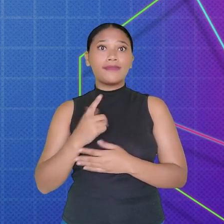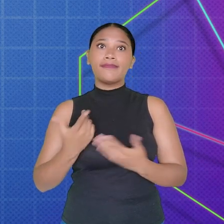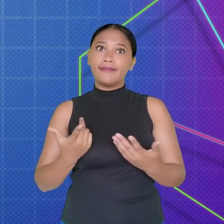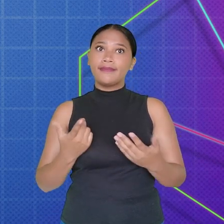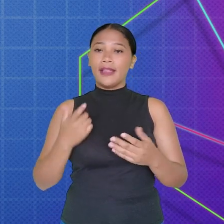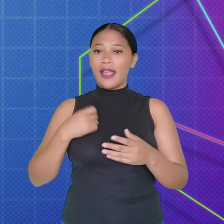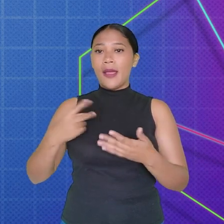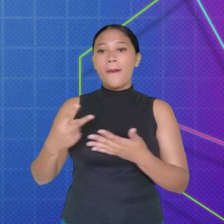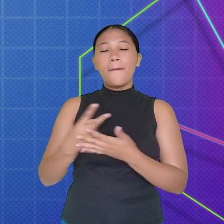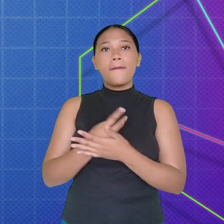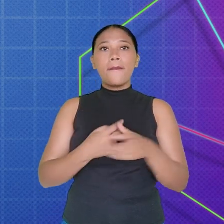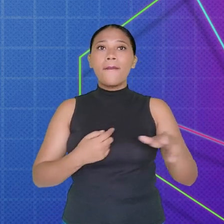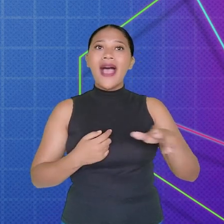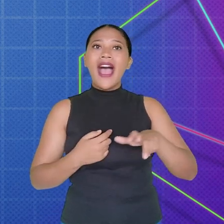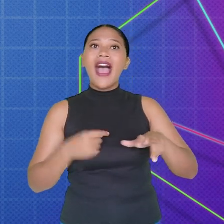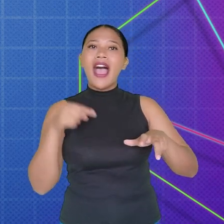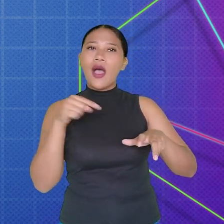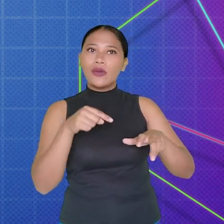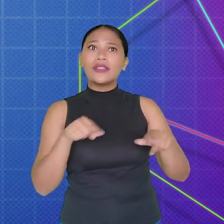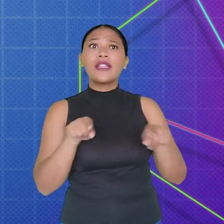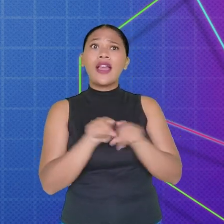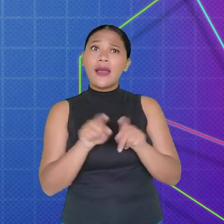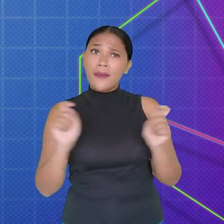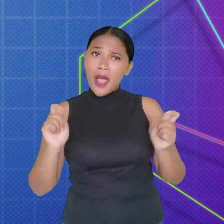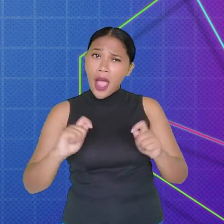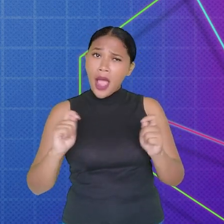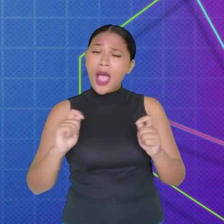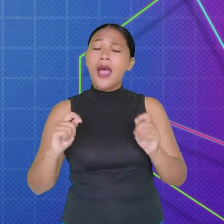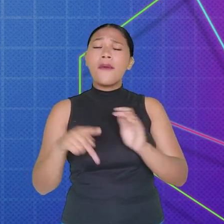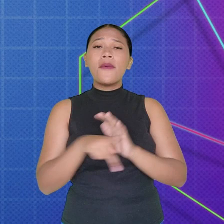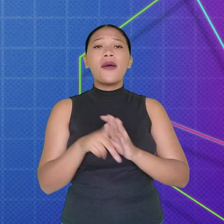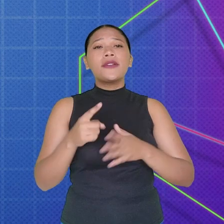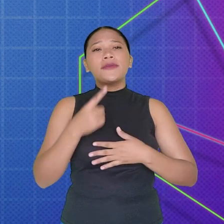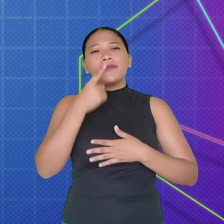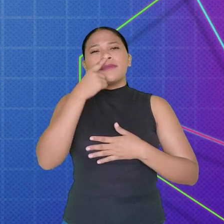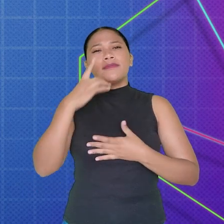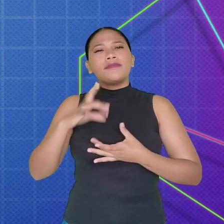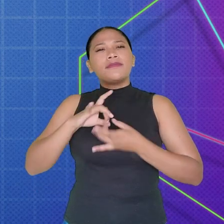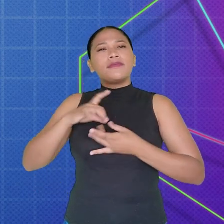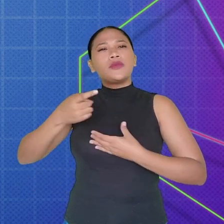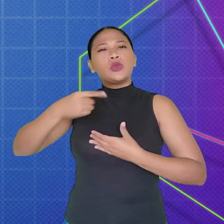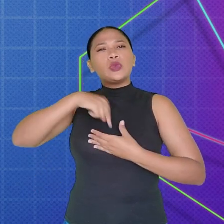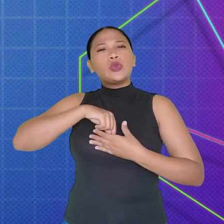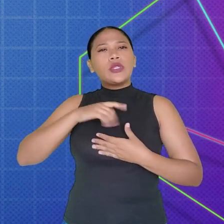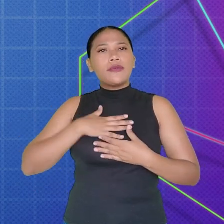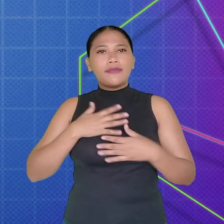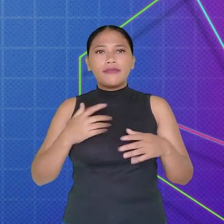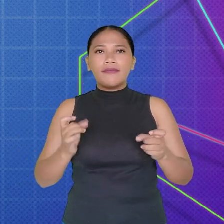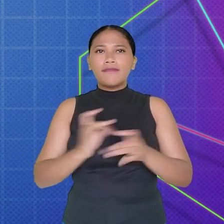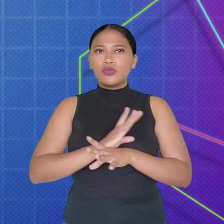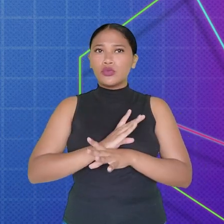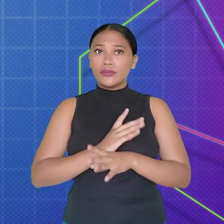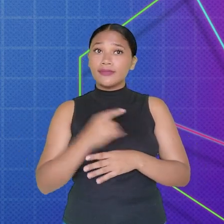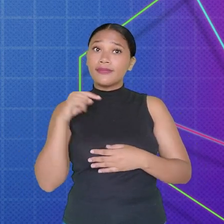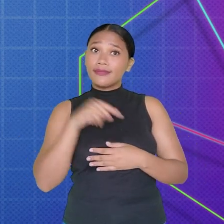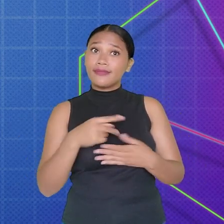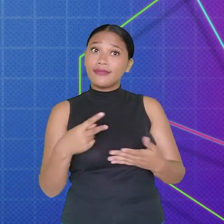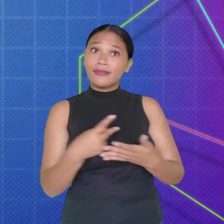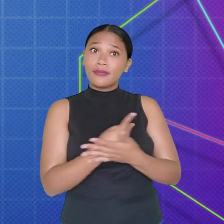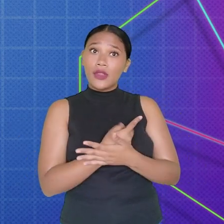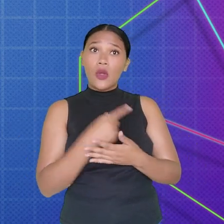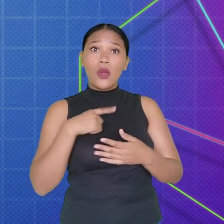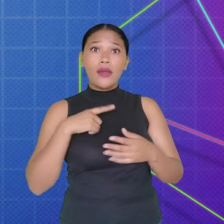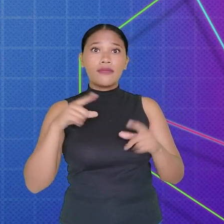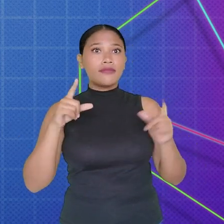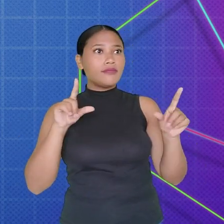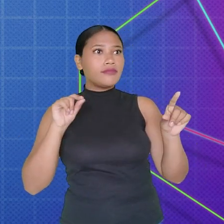possível também utilizar eventos de mouse para criar interações mais precisas e intuitivas em jogos e aplicativos. Esses eventos